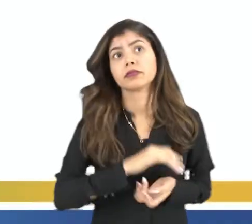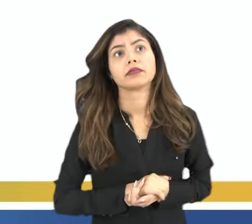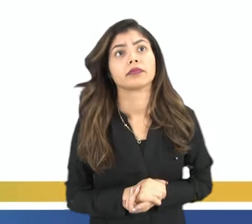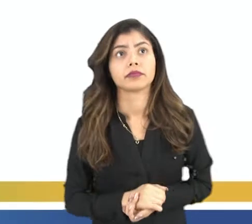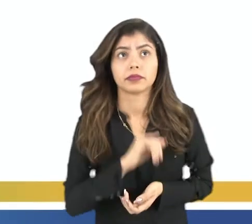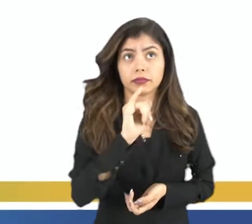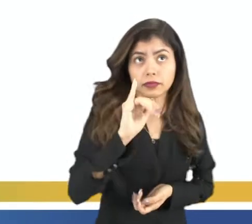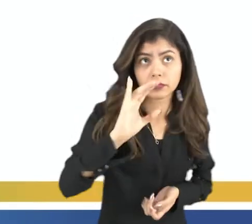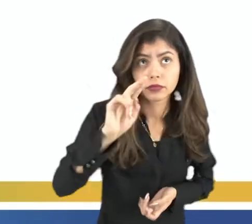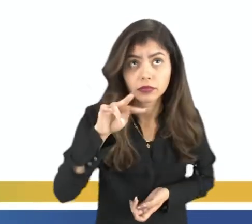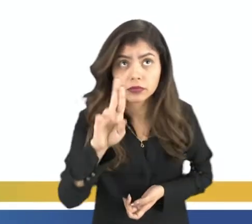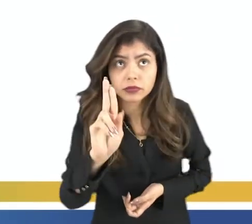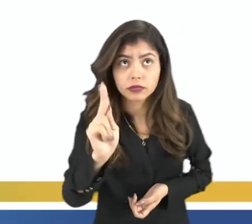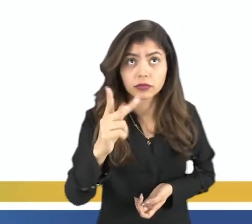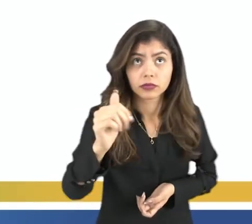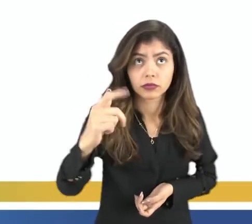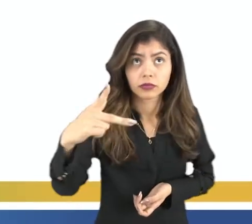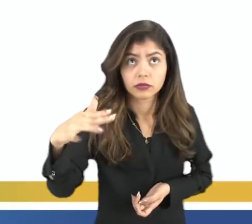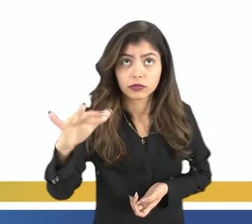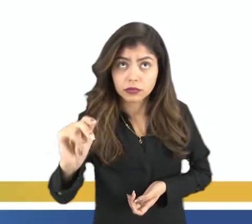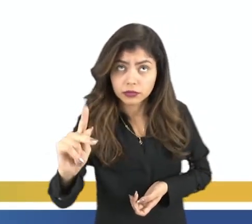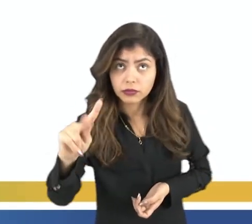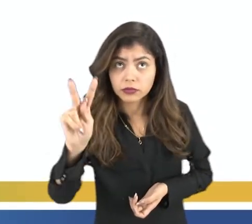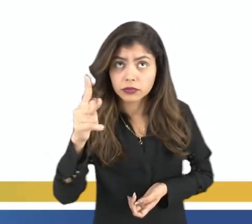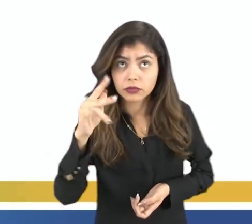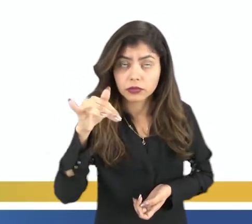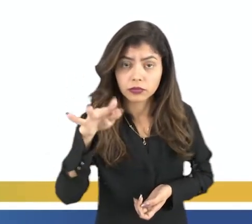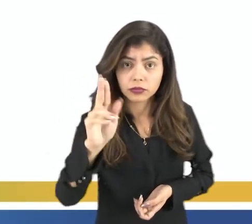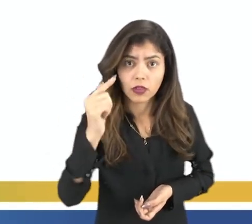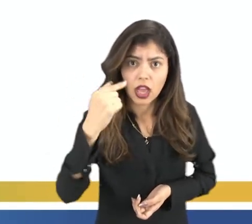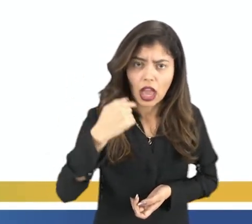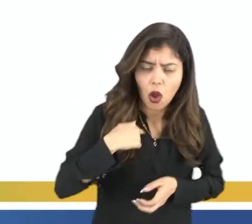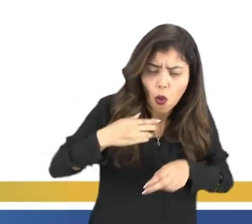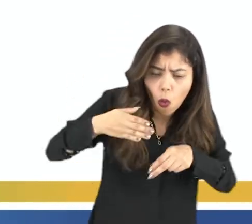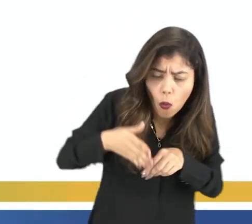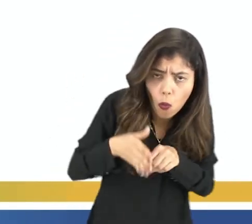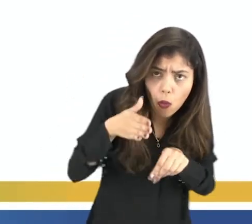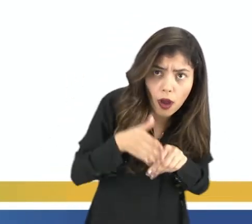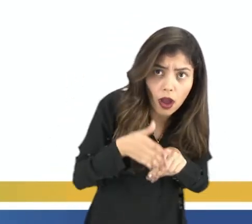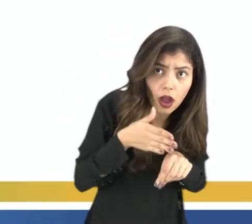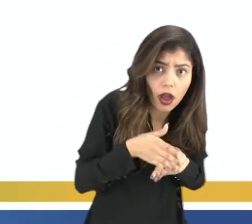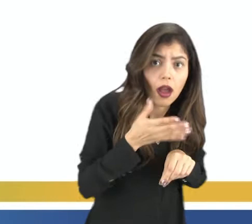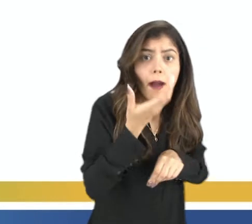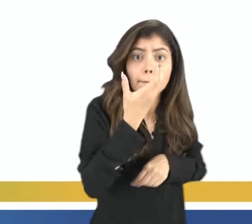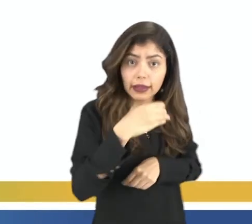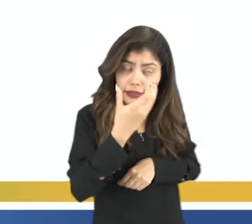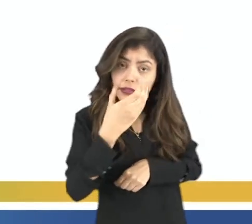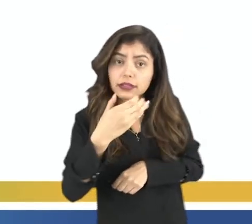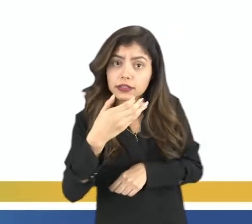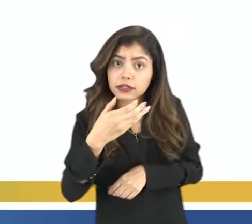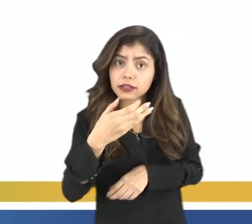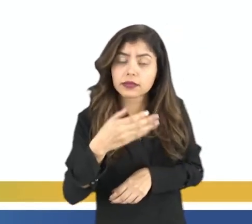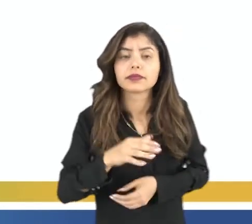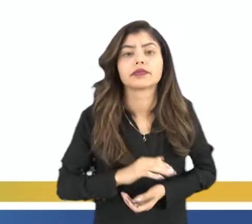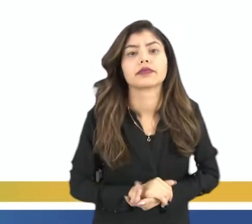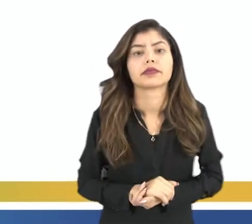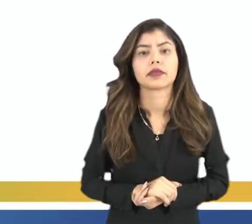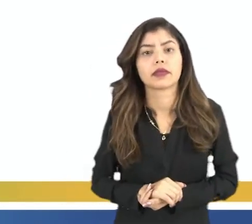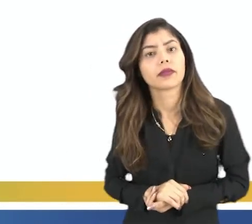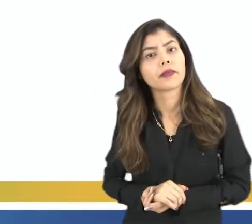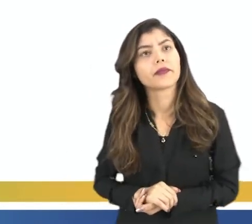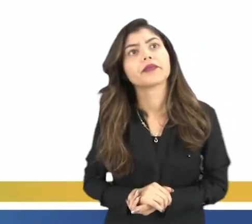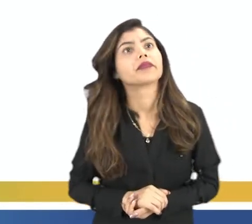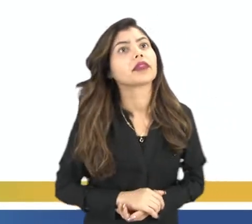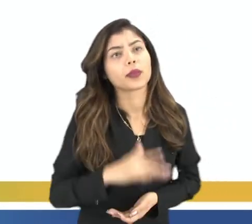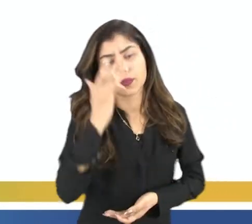I cut the apple with a knife. Eu cortei a maçã com a faca. É uma frase